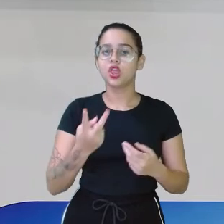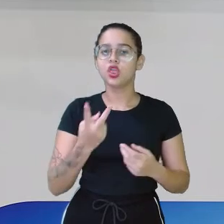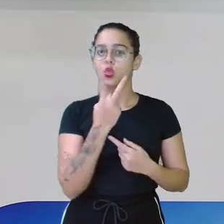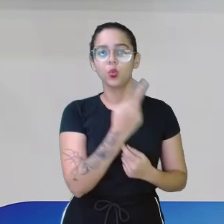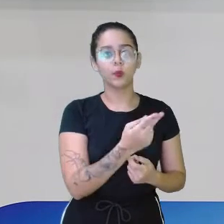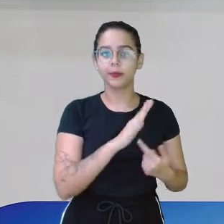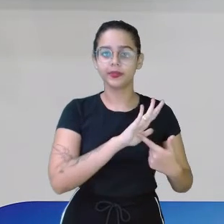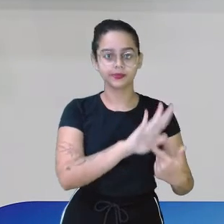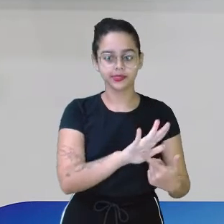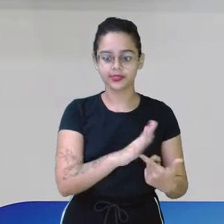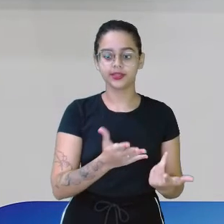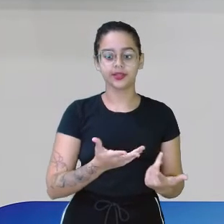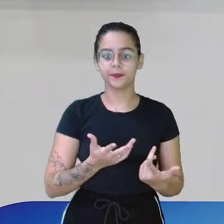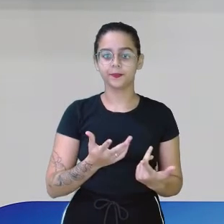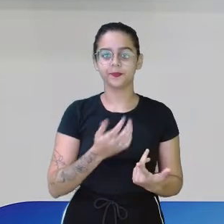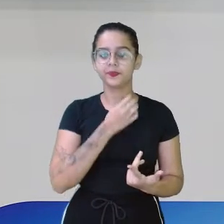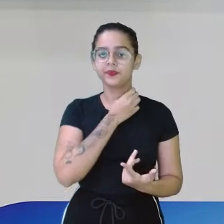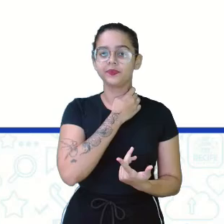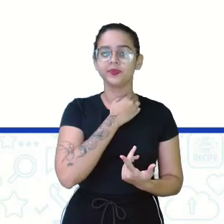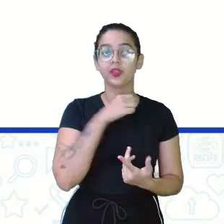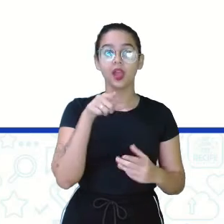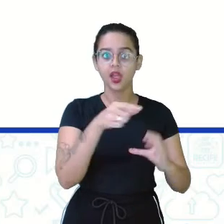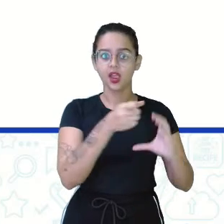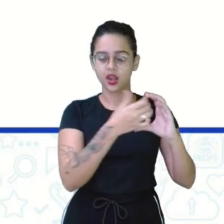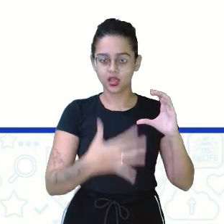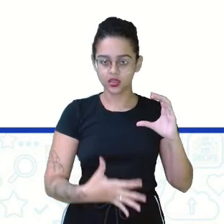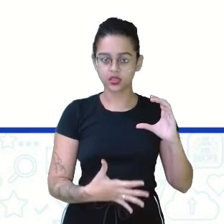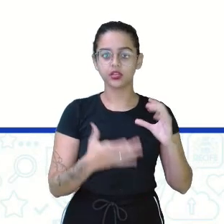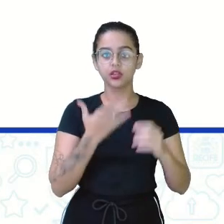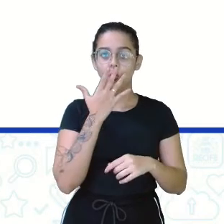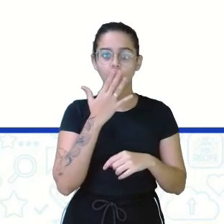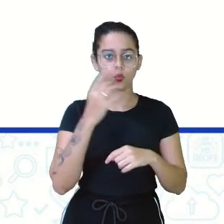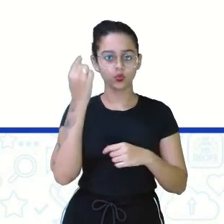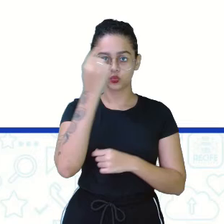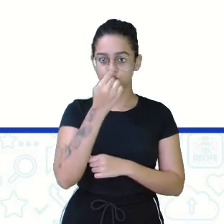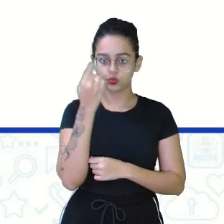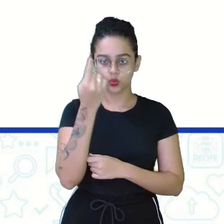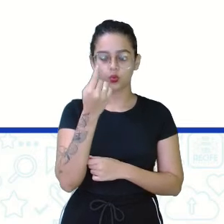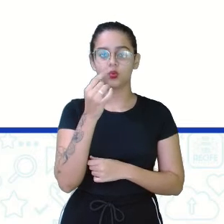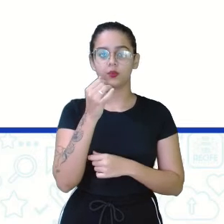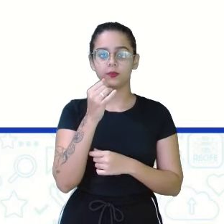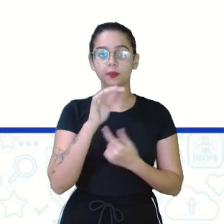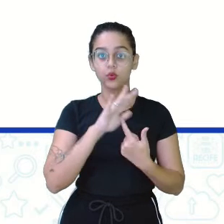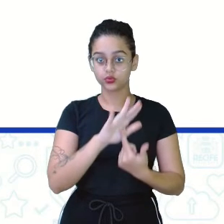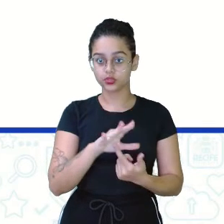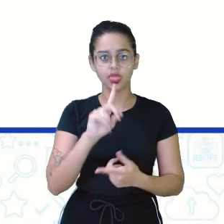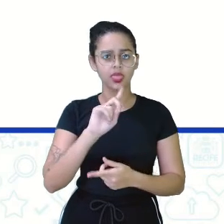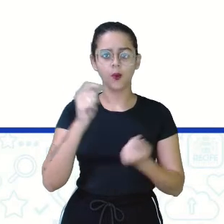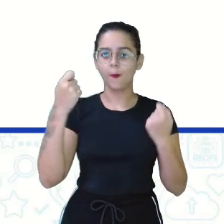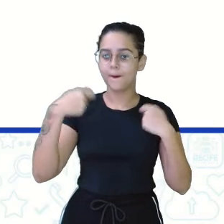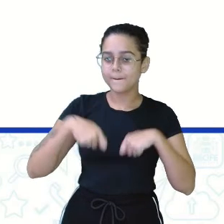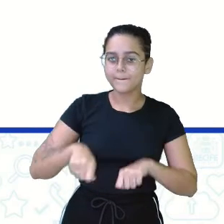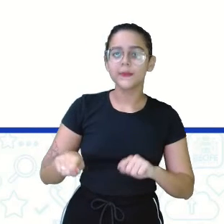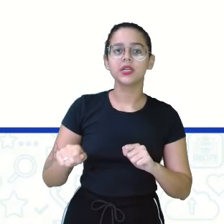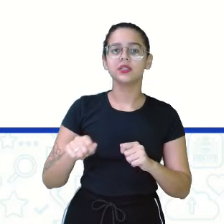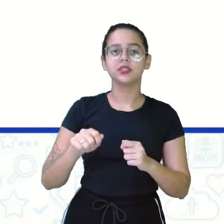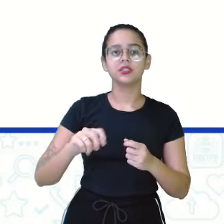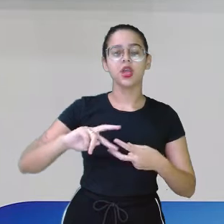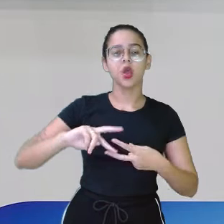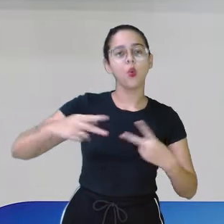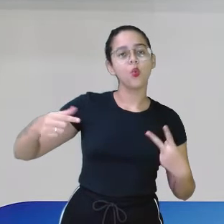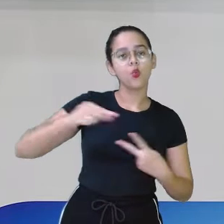Por exemplo, para aquela característica de cor dos olhos aparecer, não precisa ser o